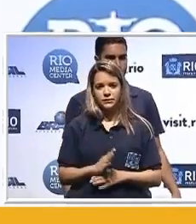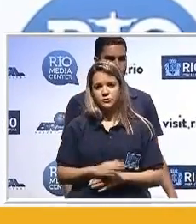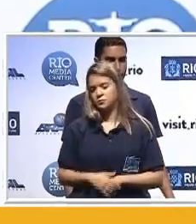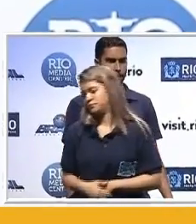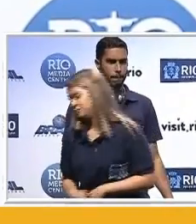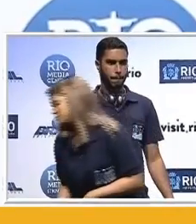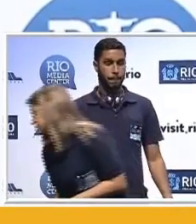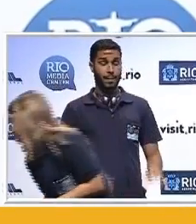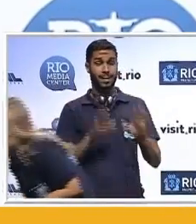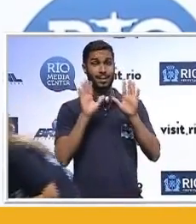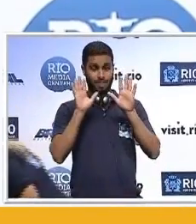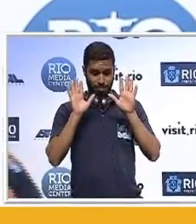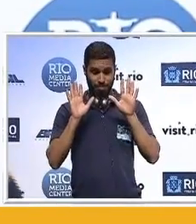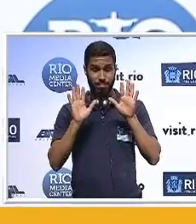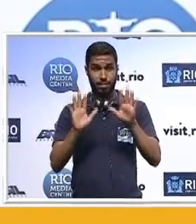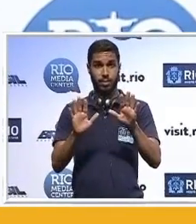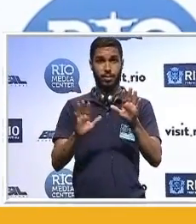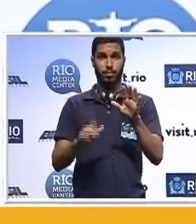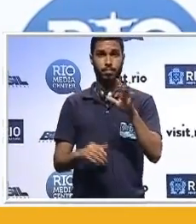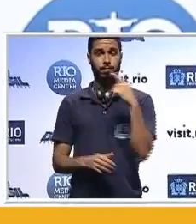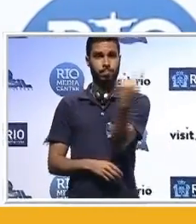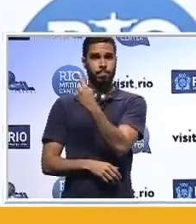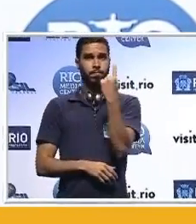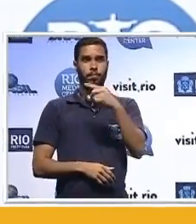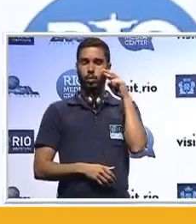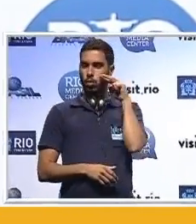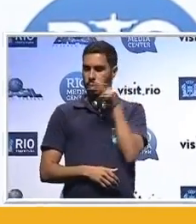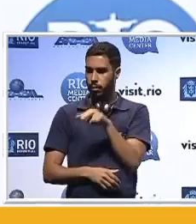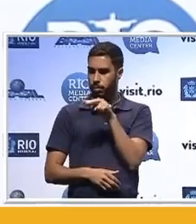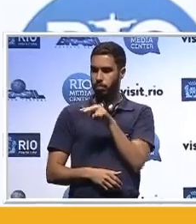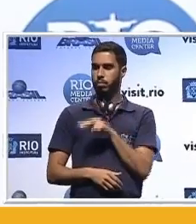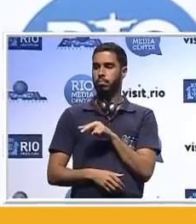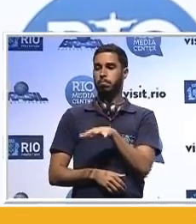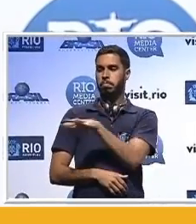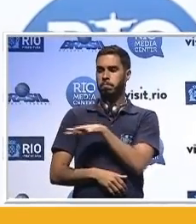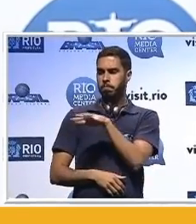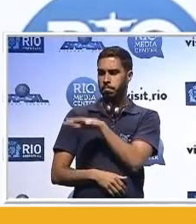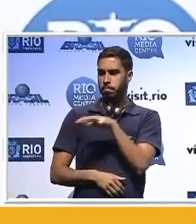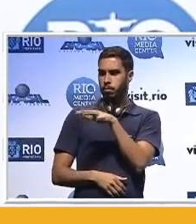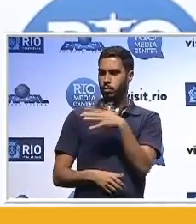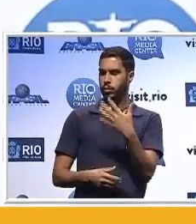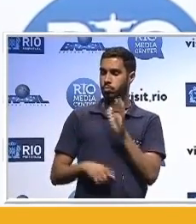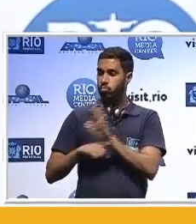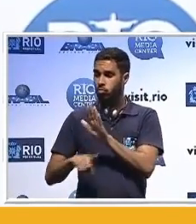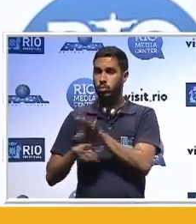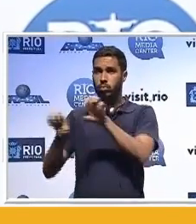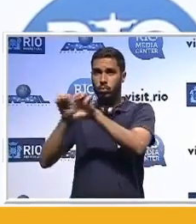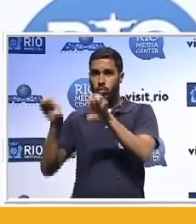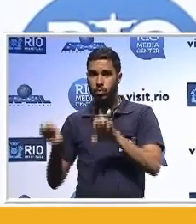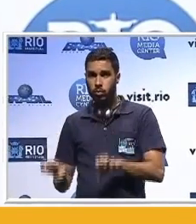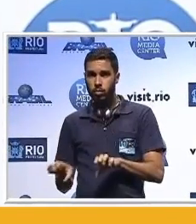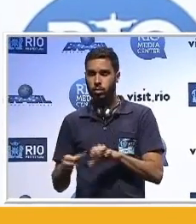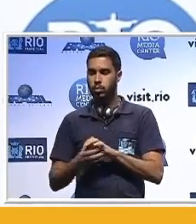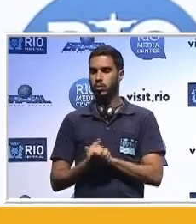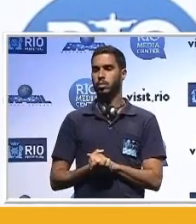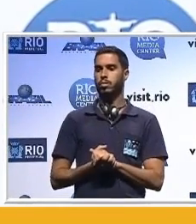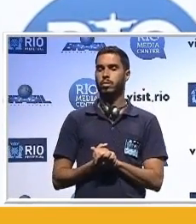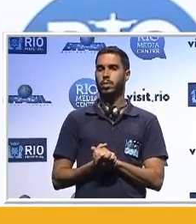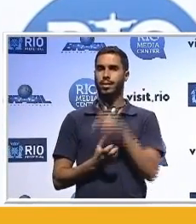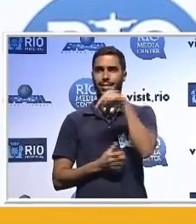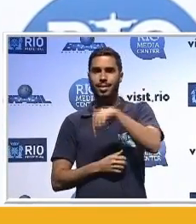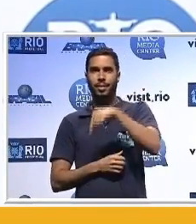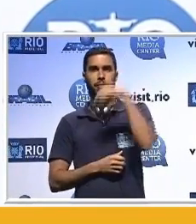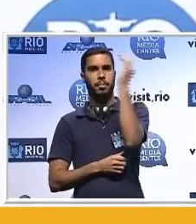Mas, quando nós vamos olhar as condições para investimento, tal do Custo Brasil ou do Doing Business no Brasil pelo